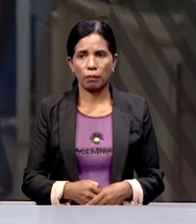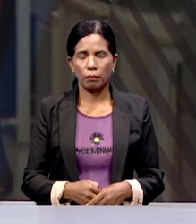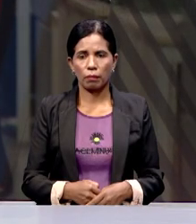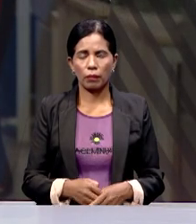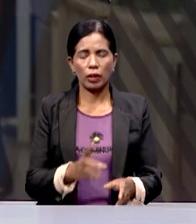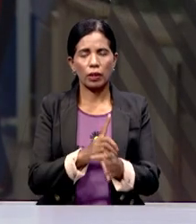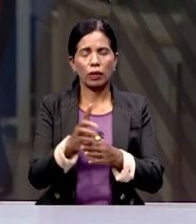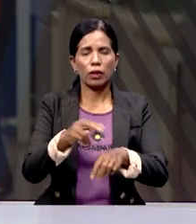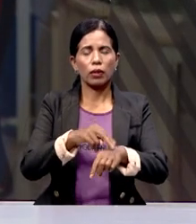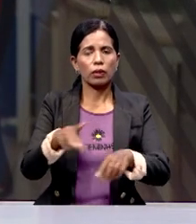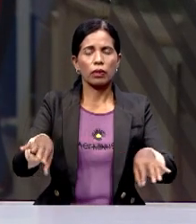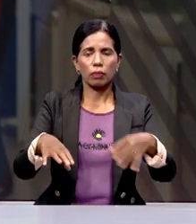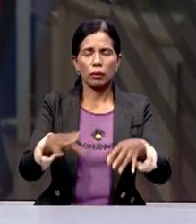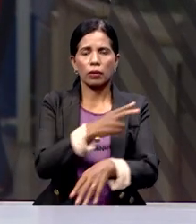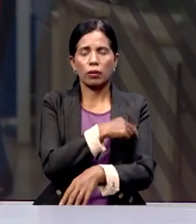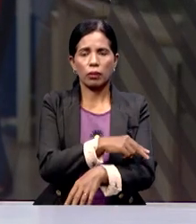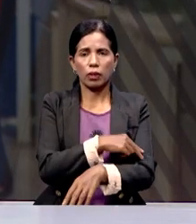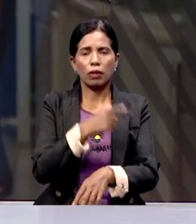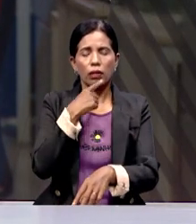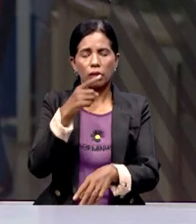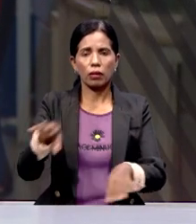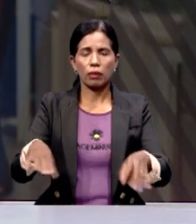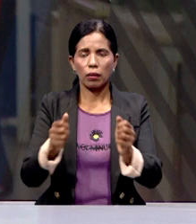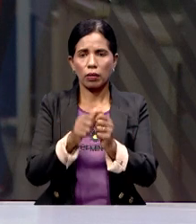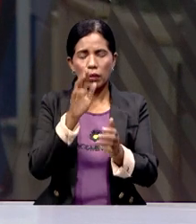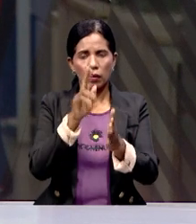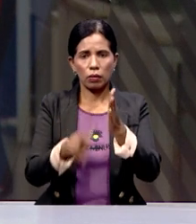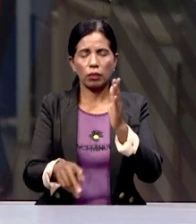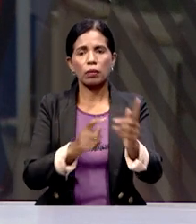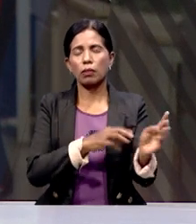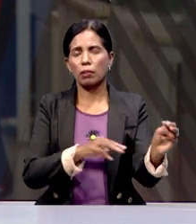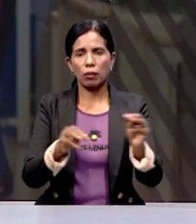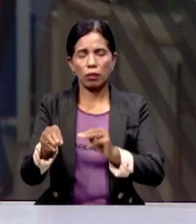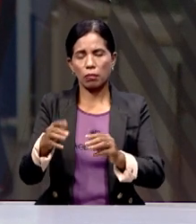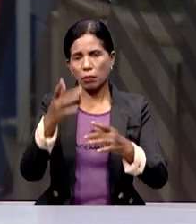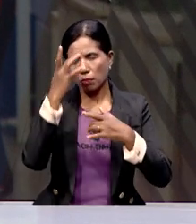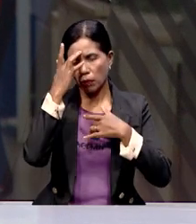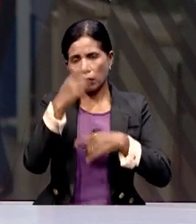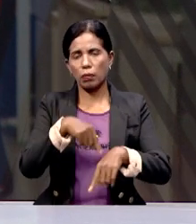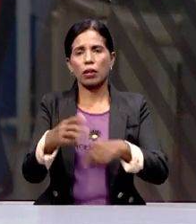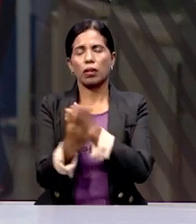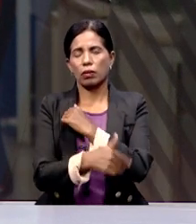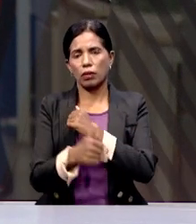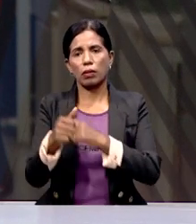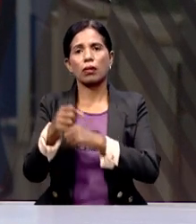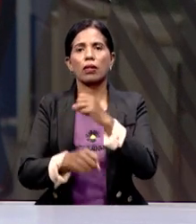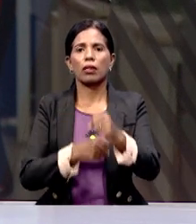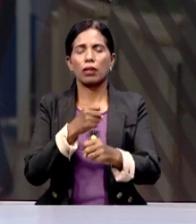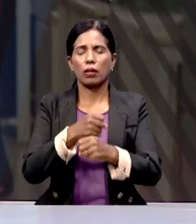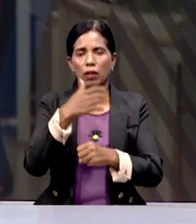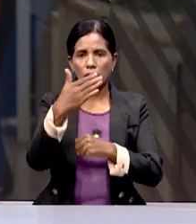Direção Nacional de Serviço Hospitalar se esforçou a reduzir o número de transferência de pacientes para Eleur e a Tinanoin.